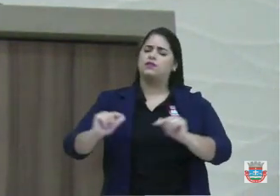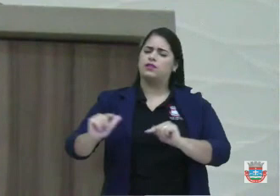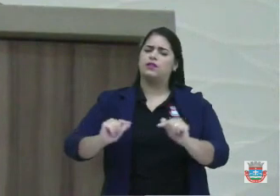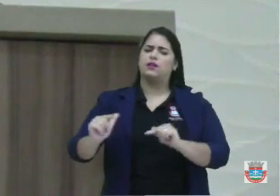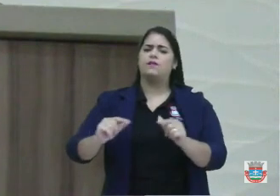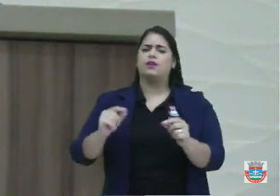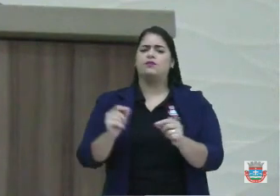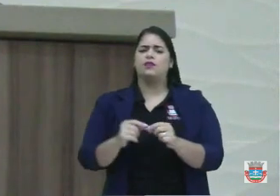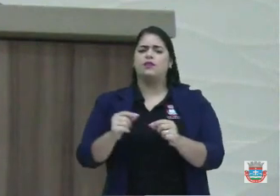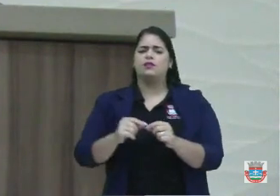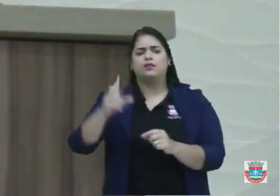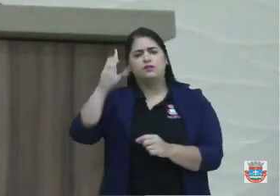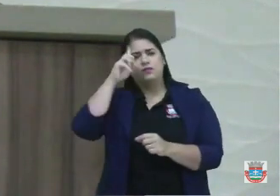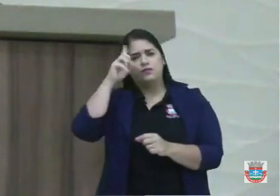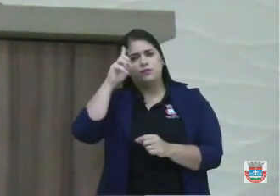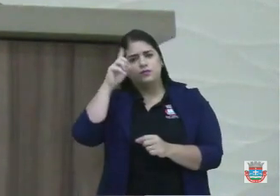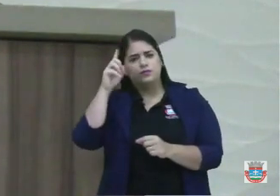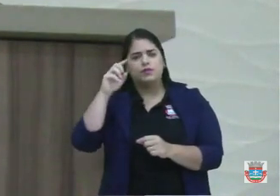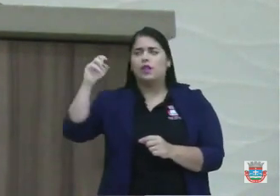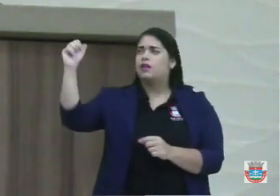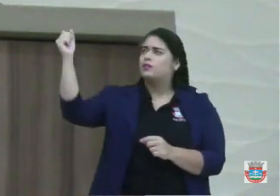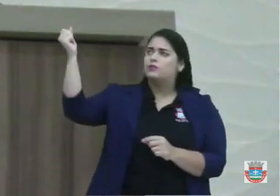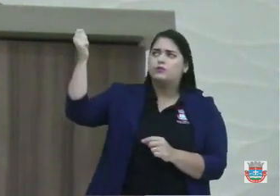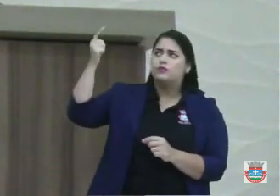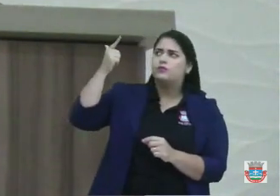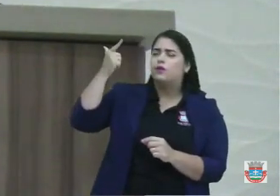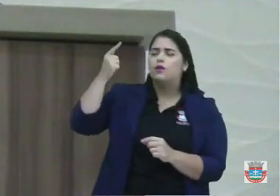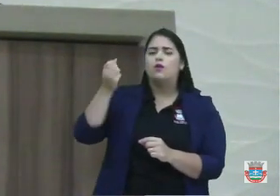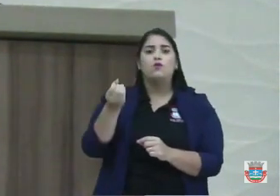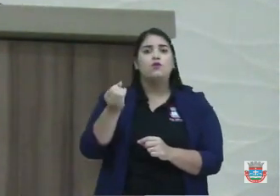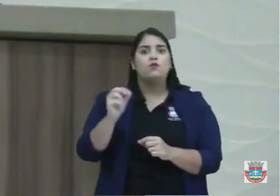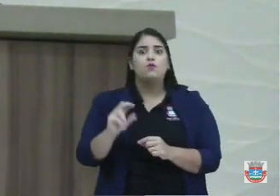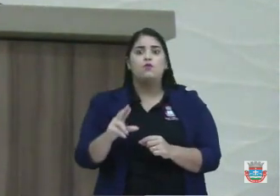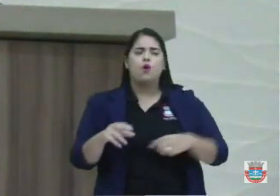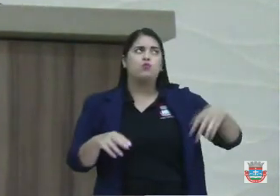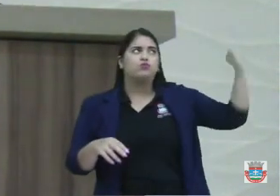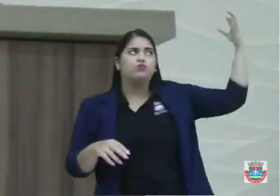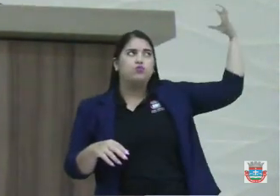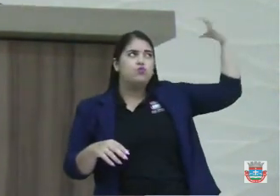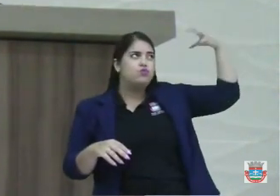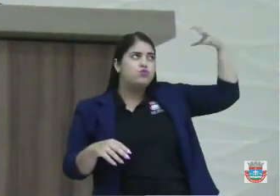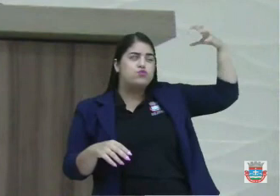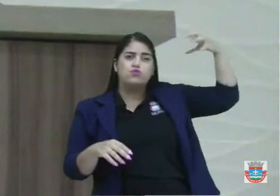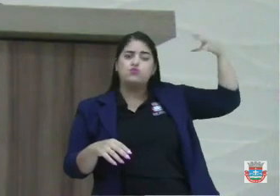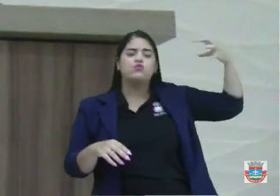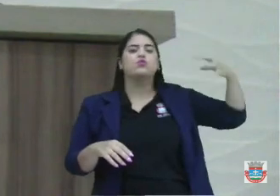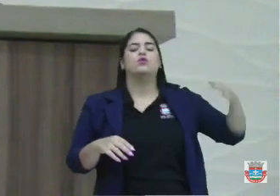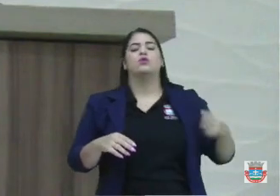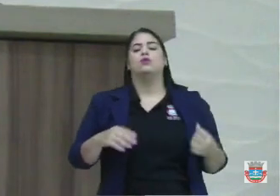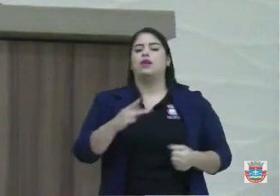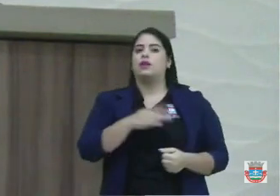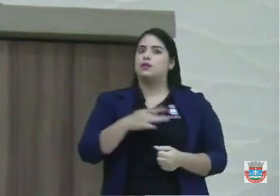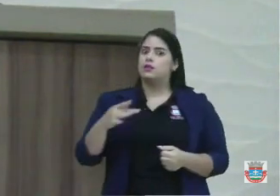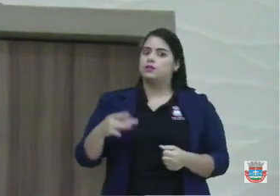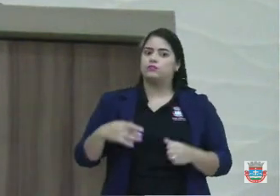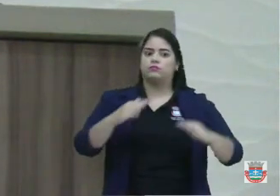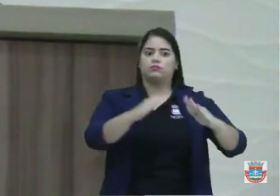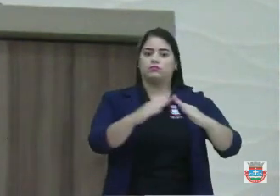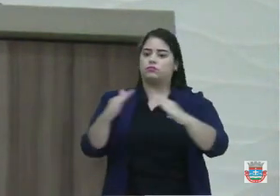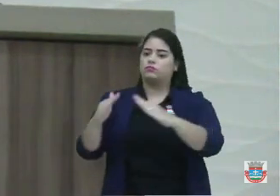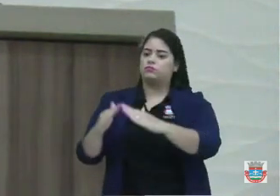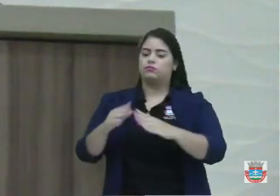os dias, que esteja no sol, que esteja na chuva, mas está levando a saúde para a casa do nosso povo e está